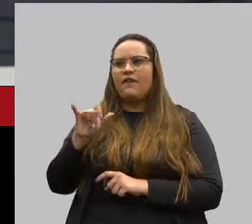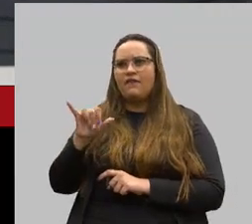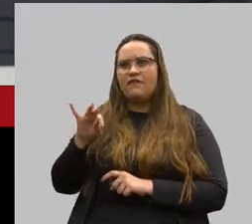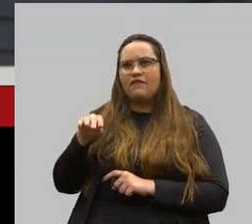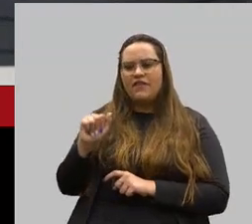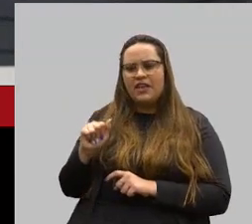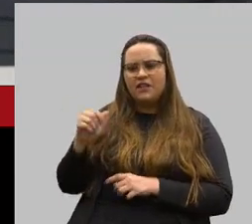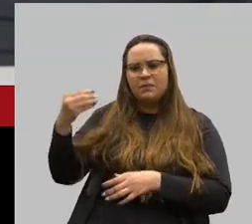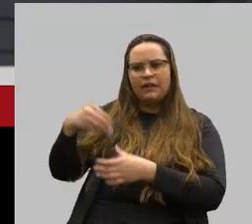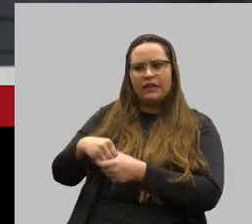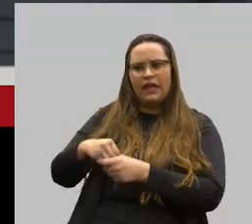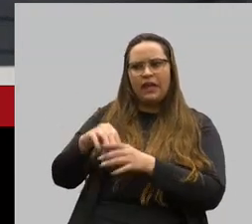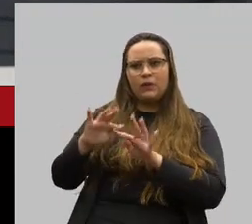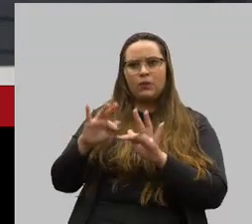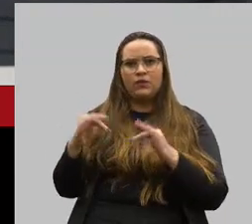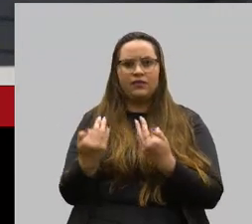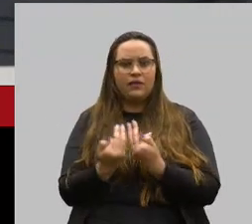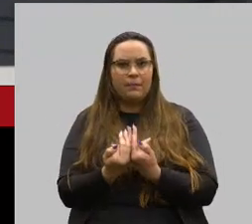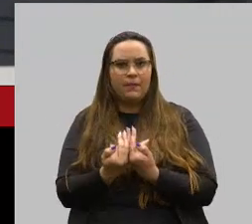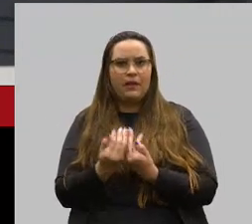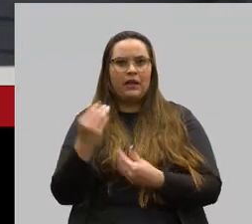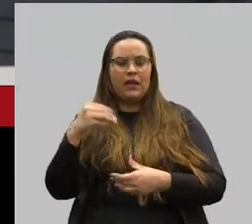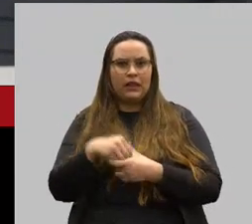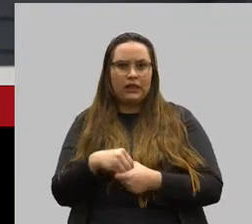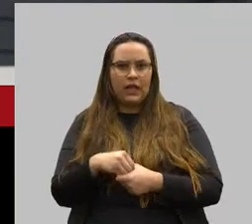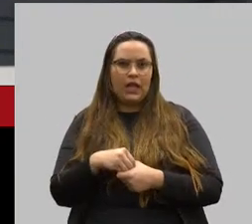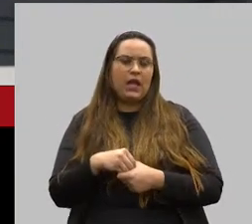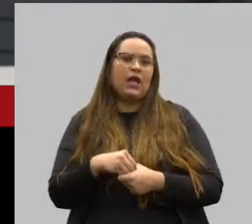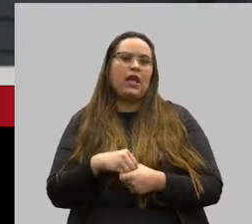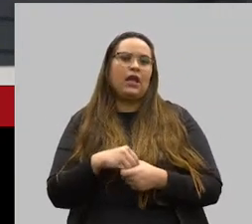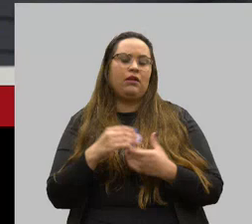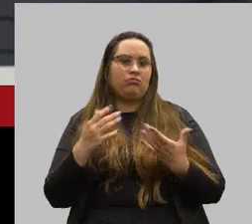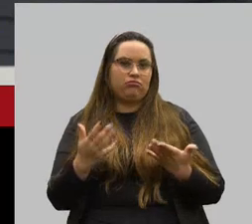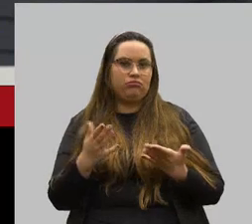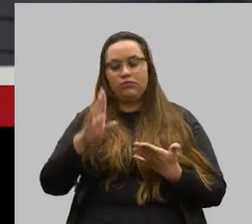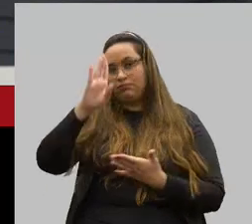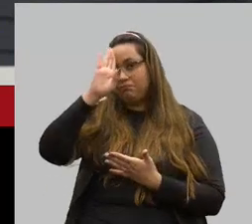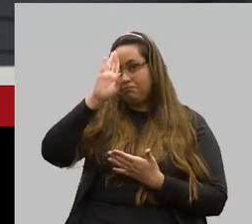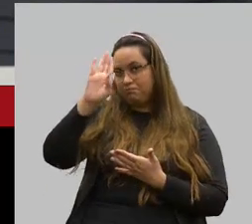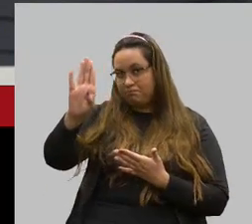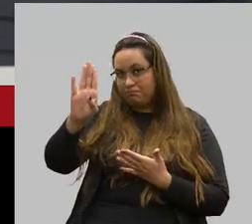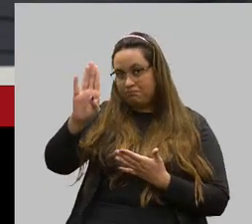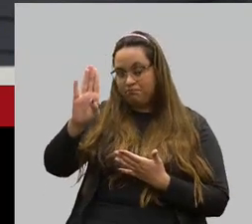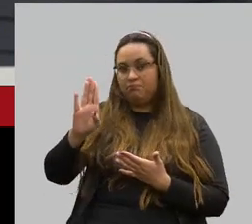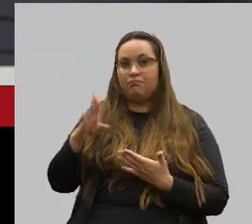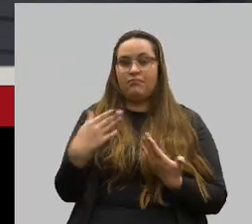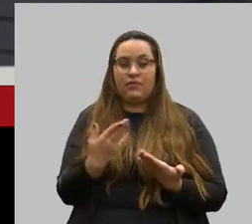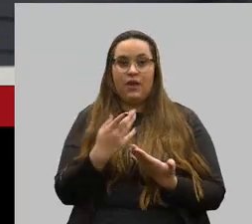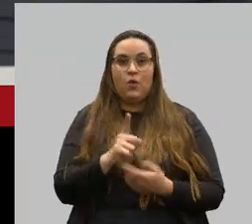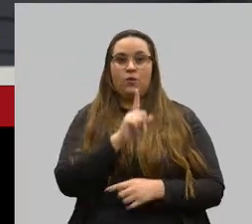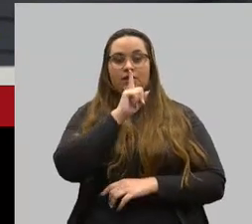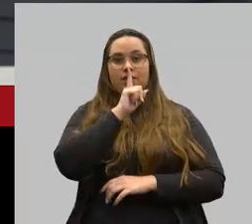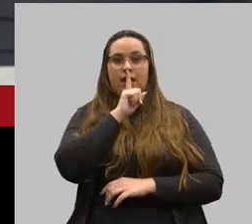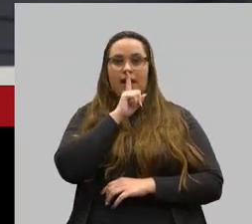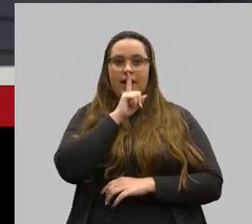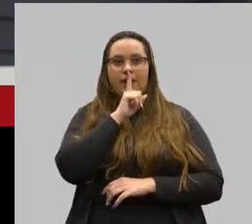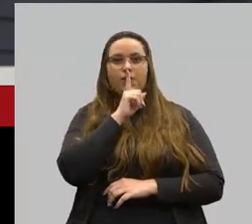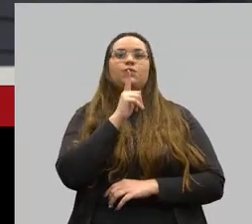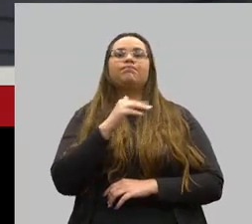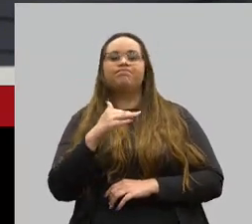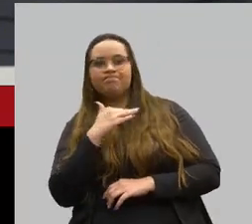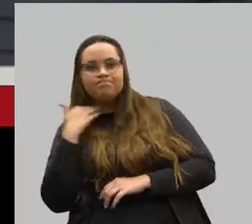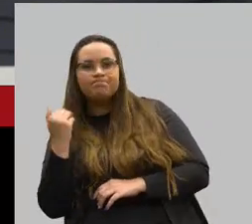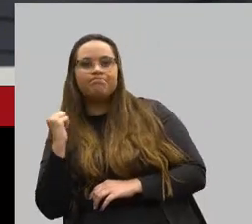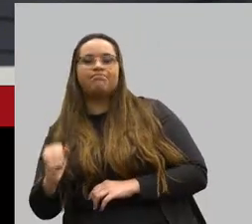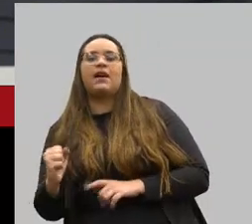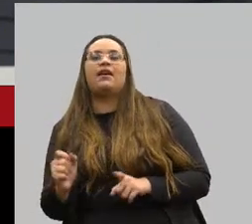ela denuncia o agressor isso é fundamental né porque como eu já disse no início o silêncio mata e nós temos que ter uma ação